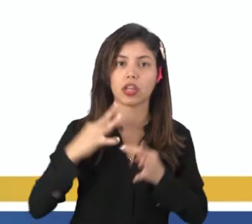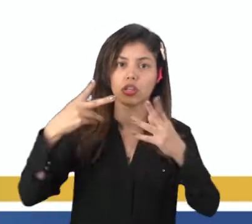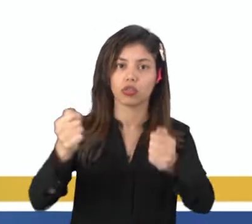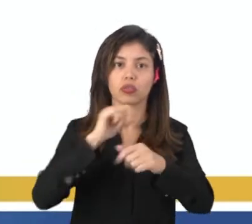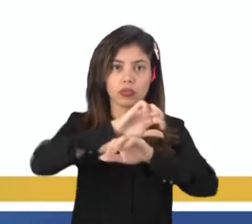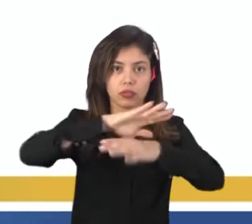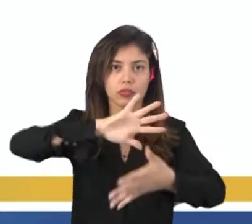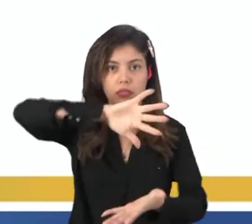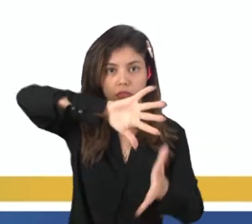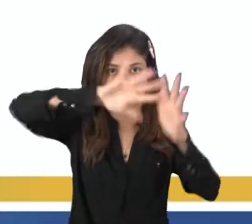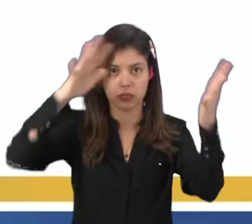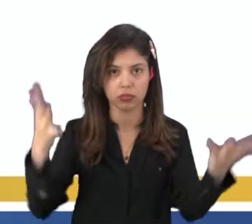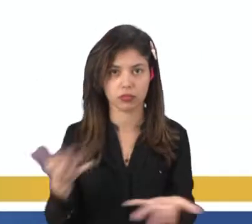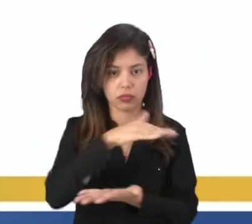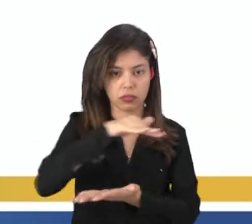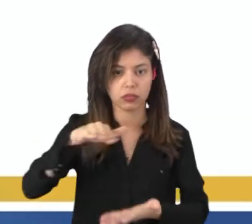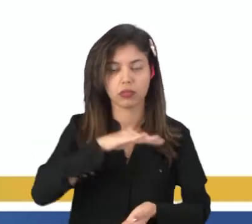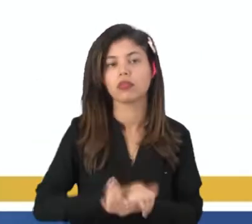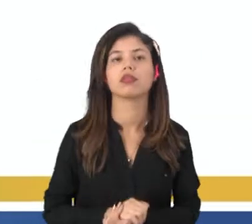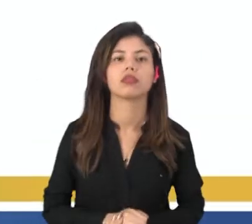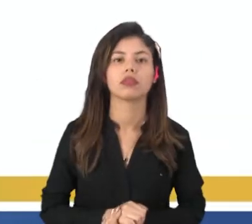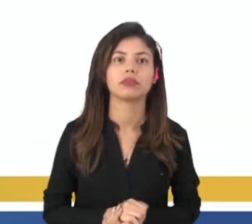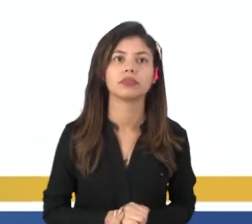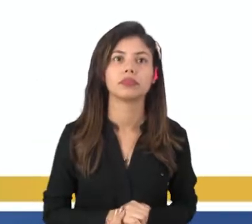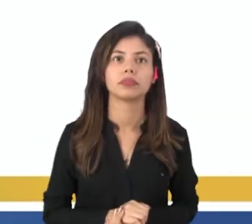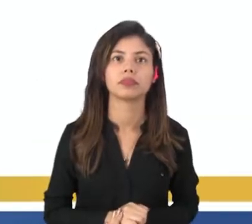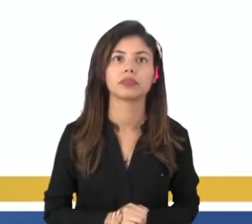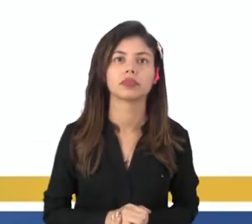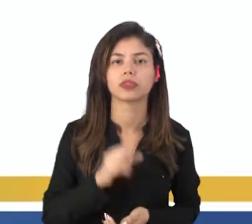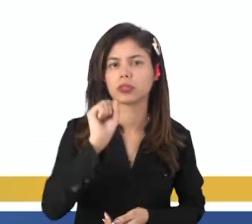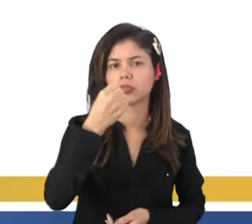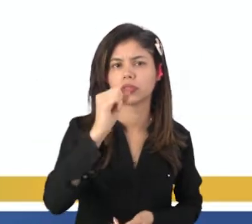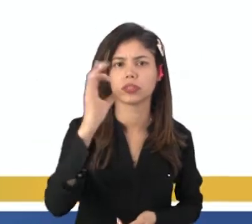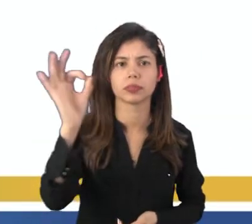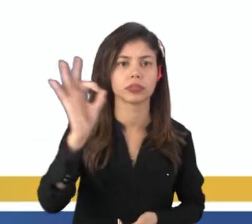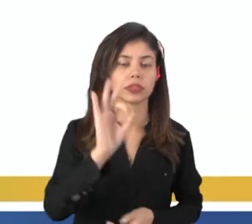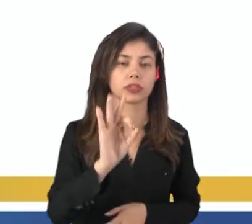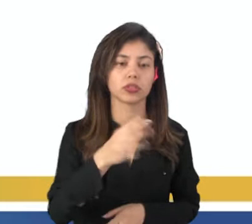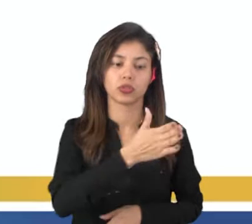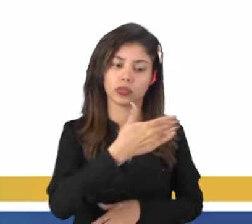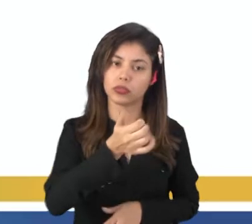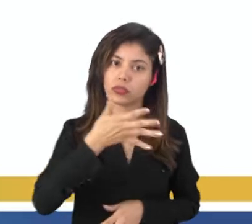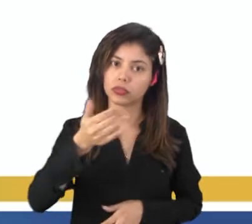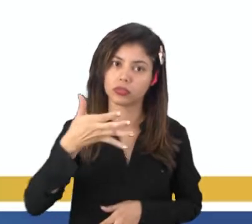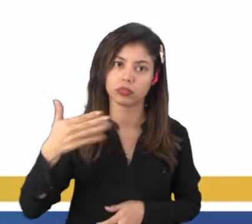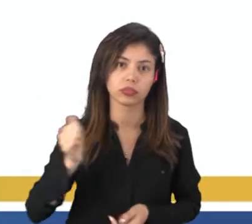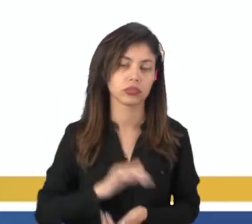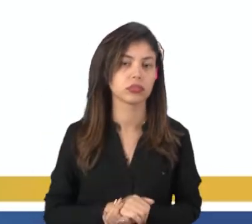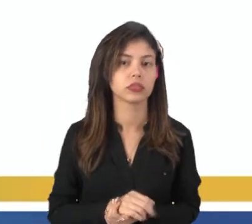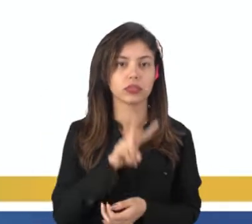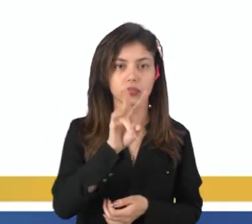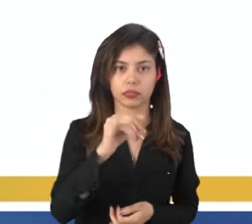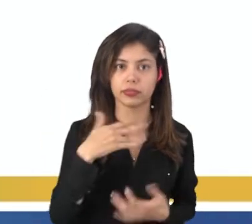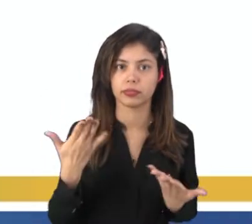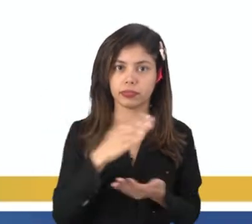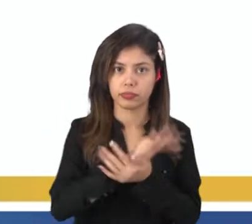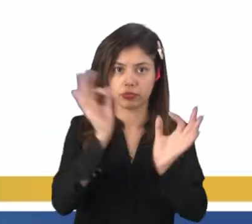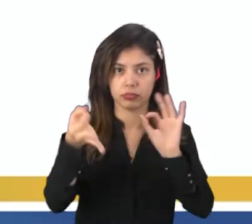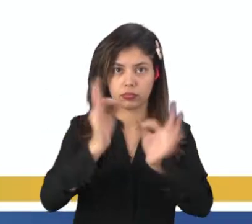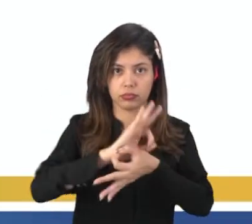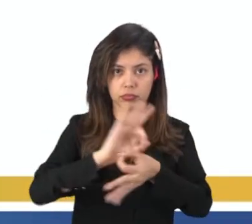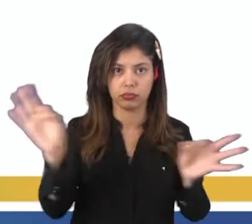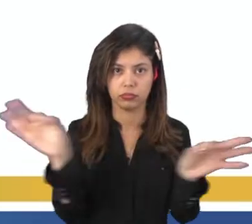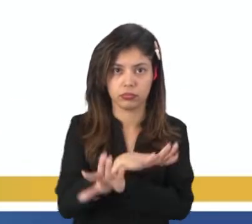o ecossistema. Digamos que, 80% dos peixes que moram nesse rio, nesse lago que agora